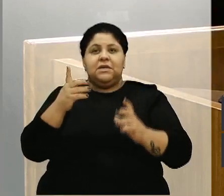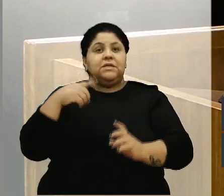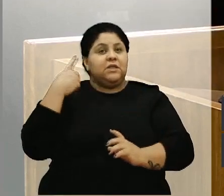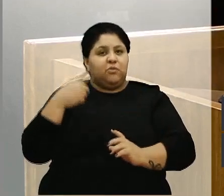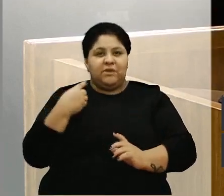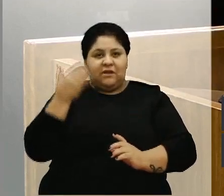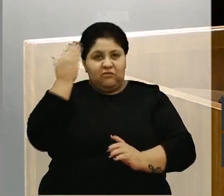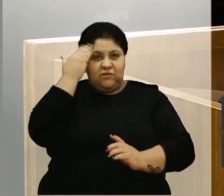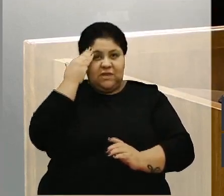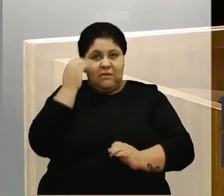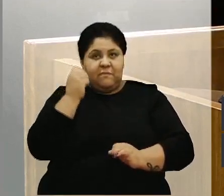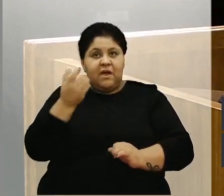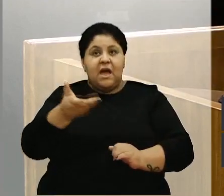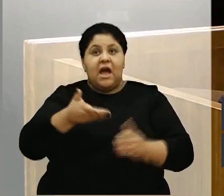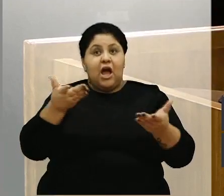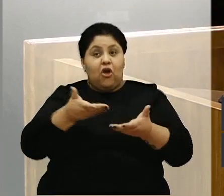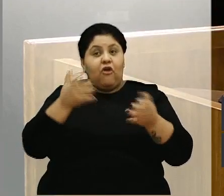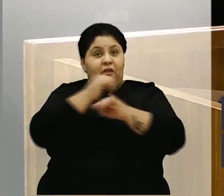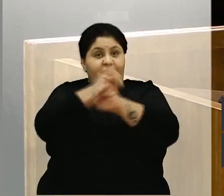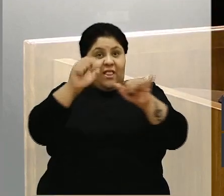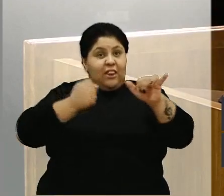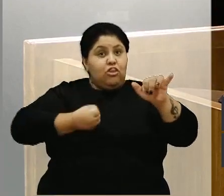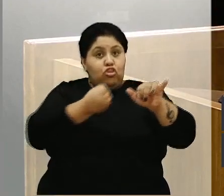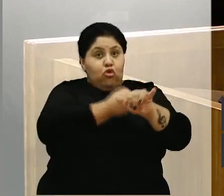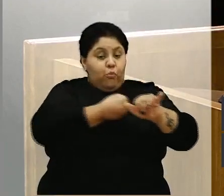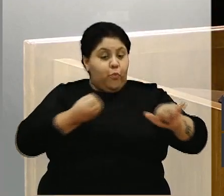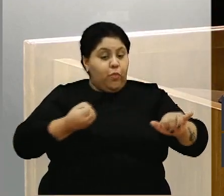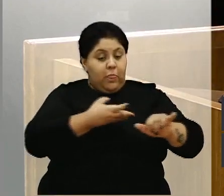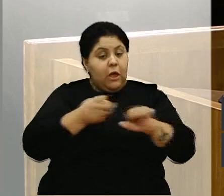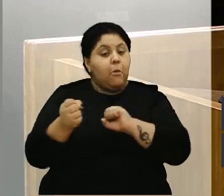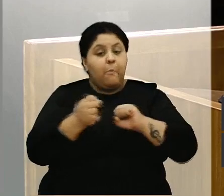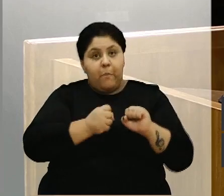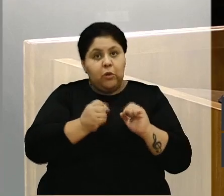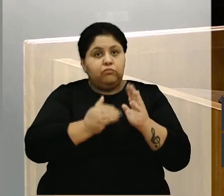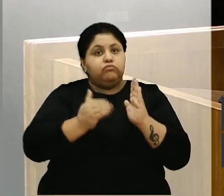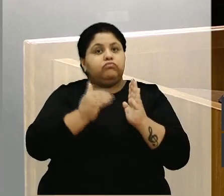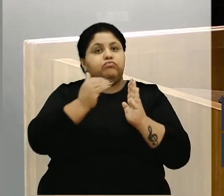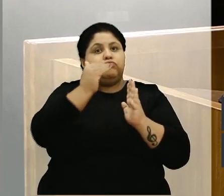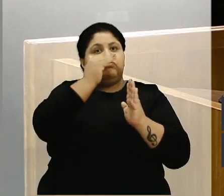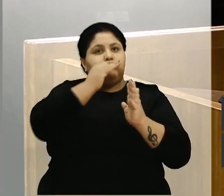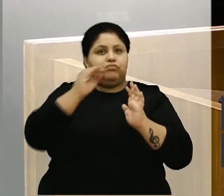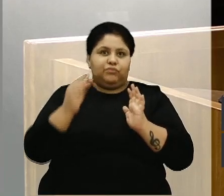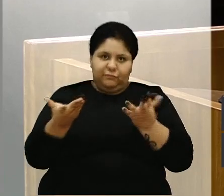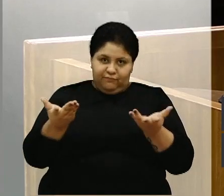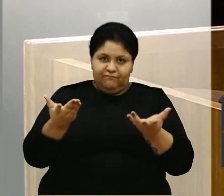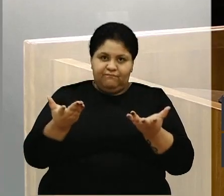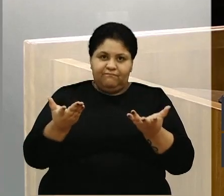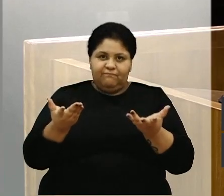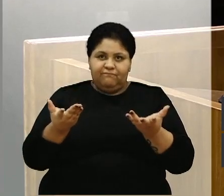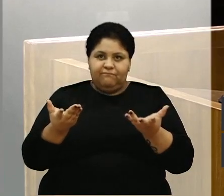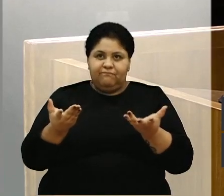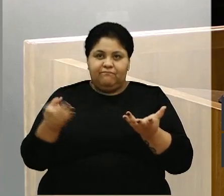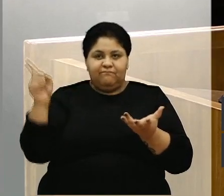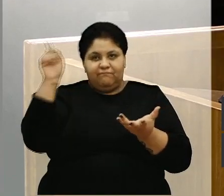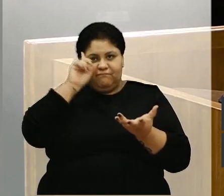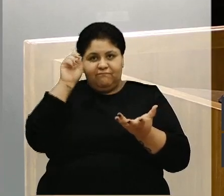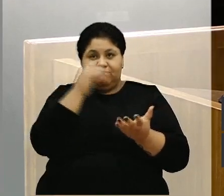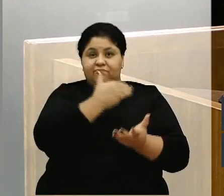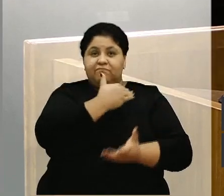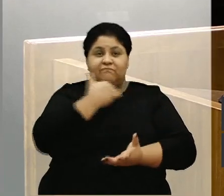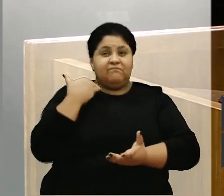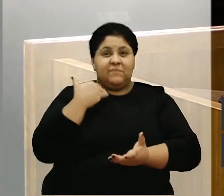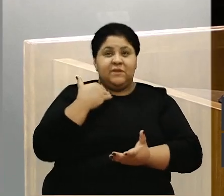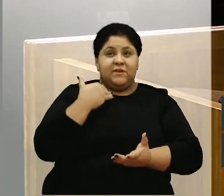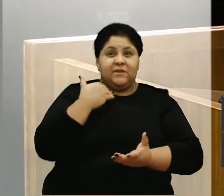os números aqui atualizados, que pode subir a cada dia. Entre mortos, já